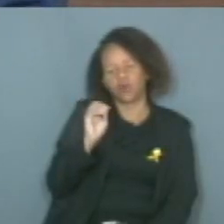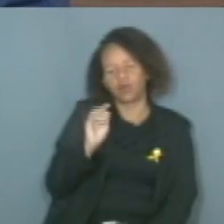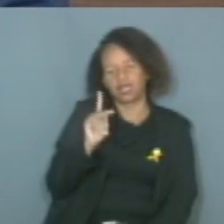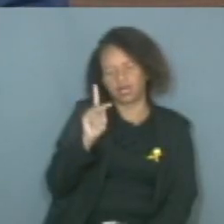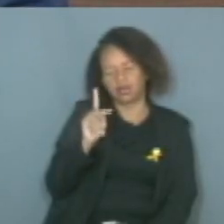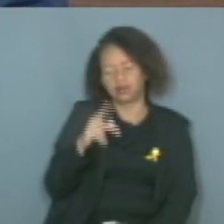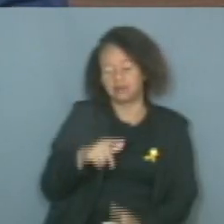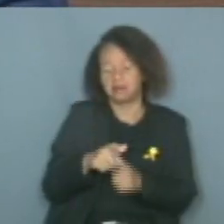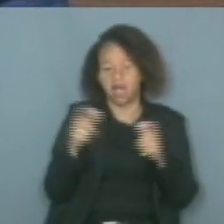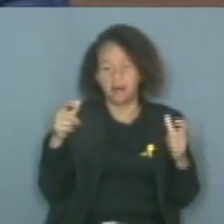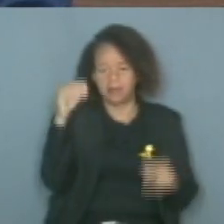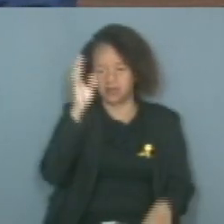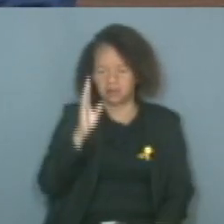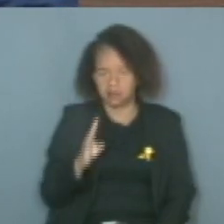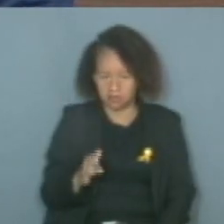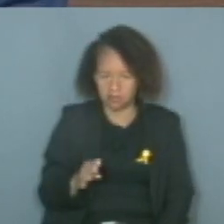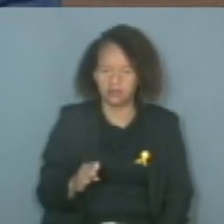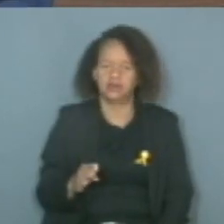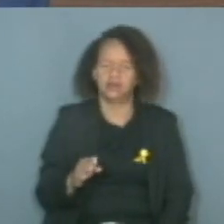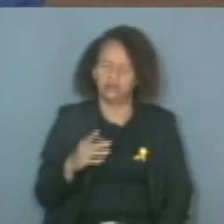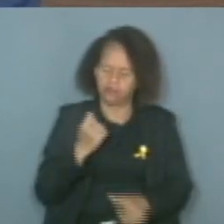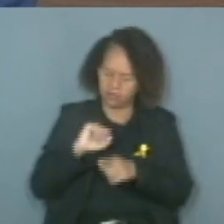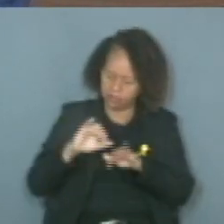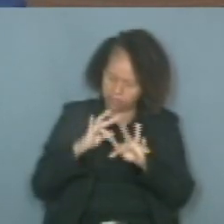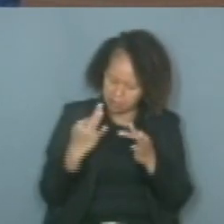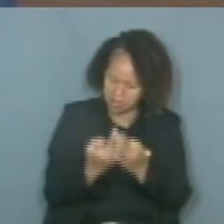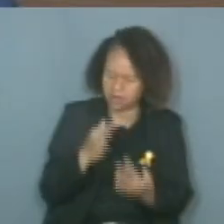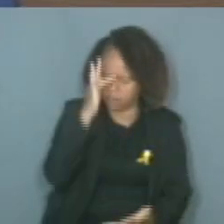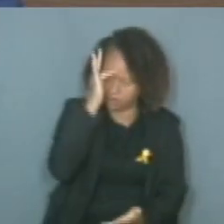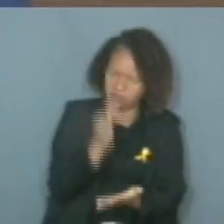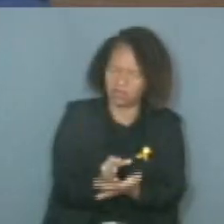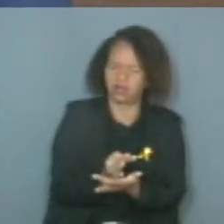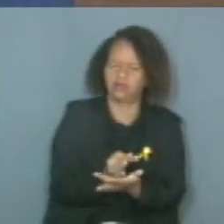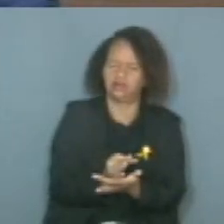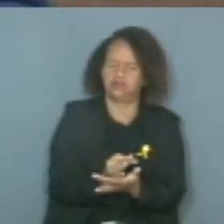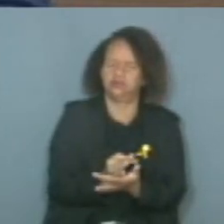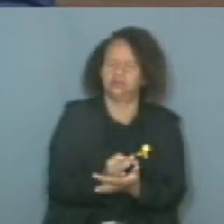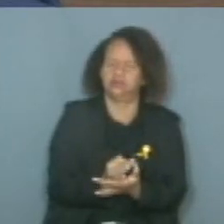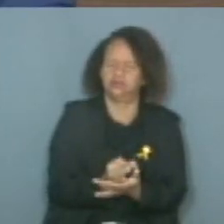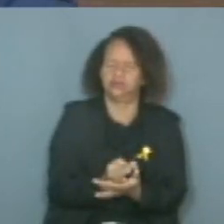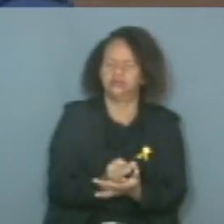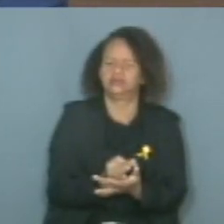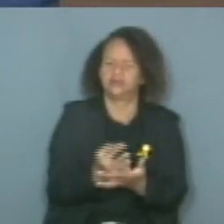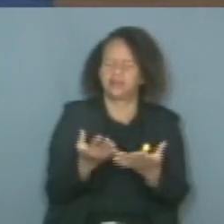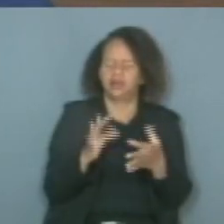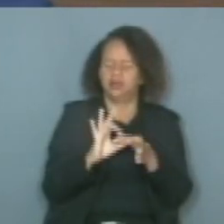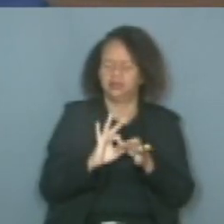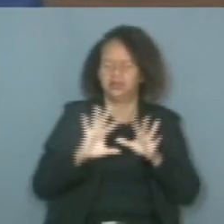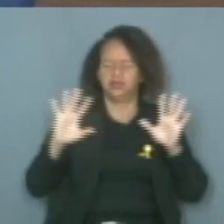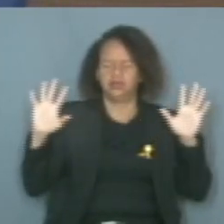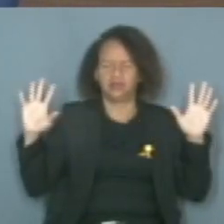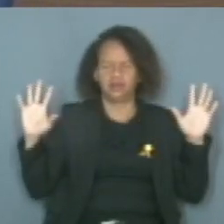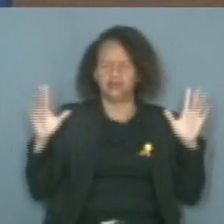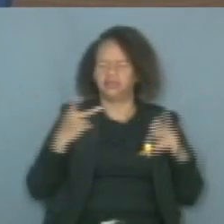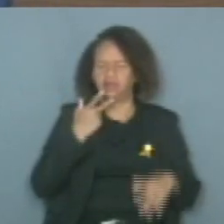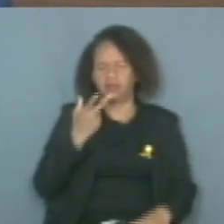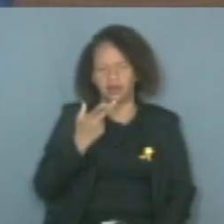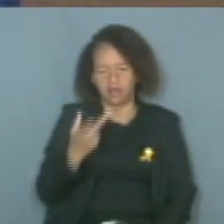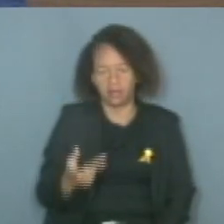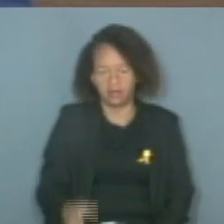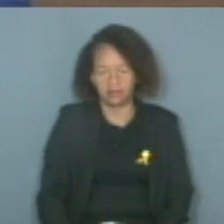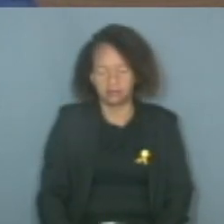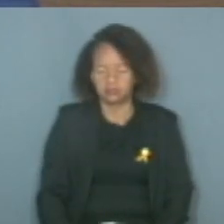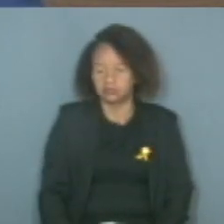maioria dos brasileiros defende a família, defende a fé, e quer liberdade de expressão. É o